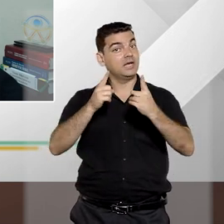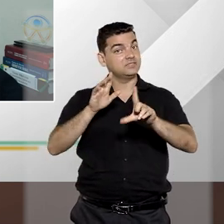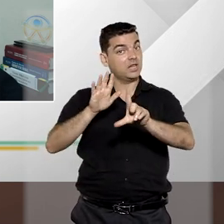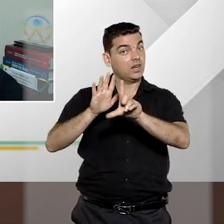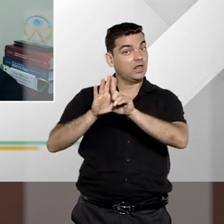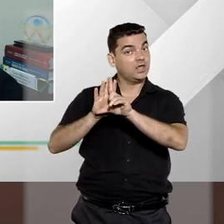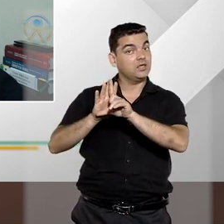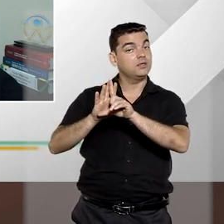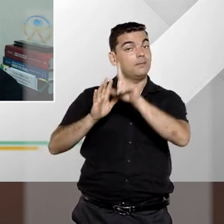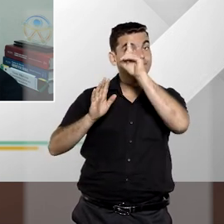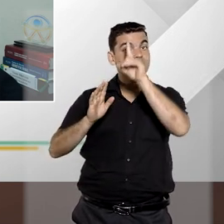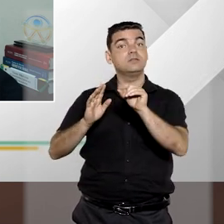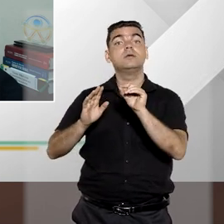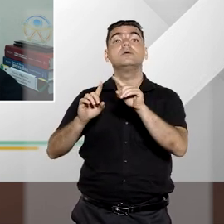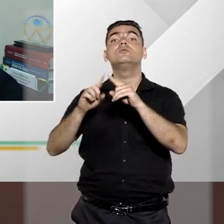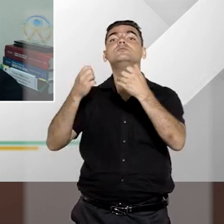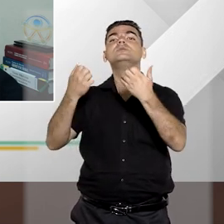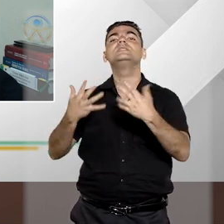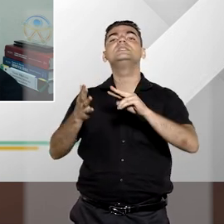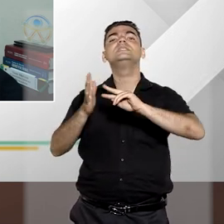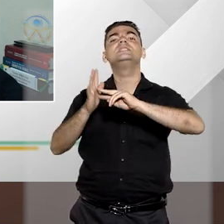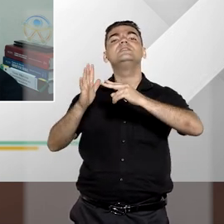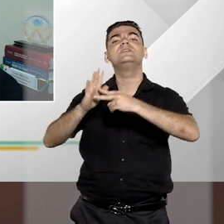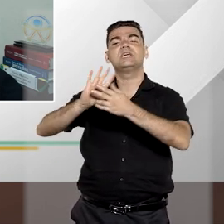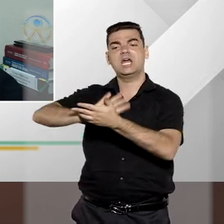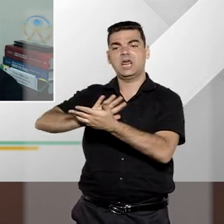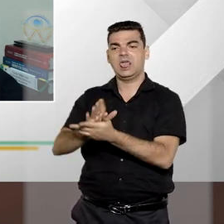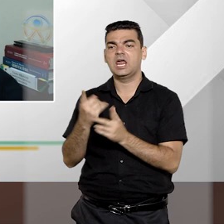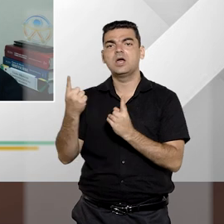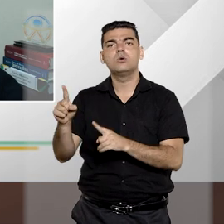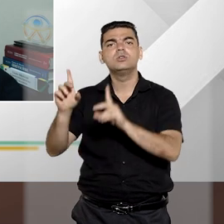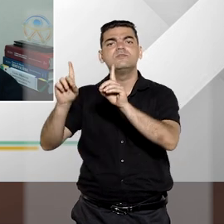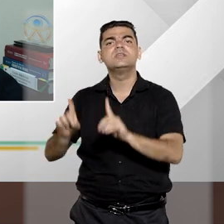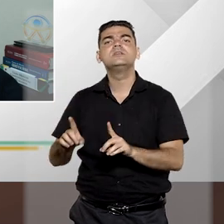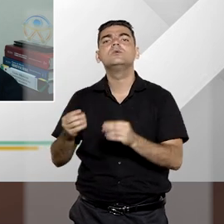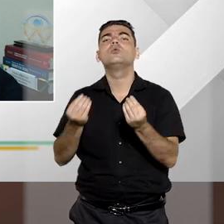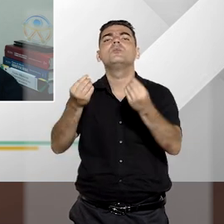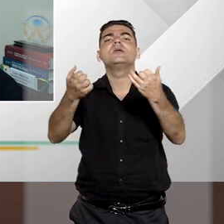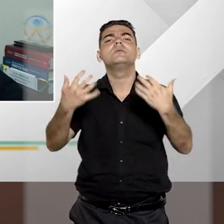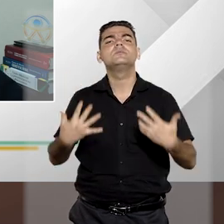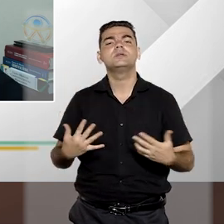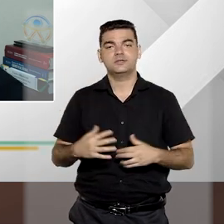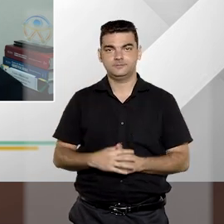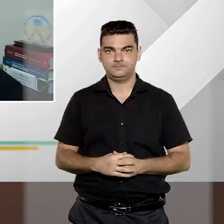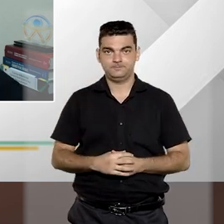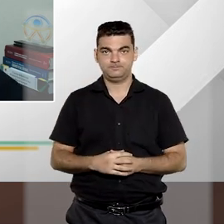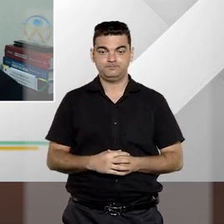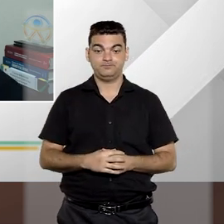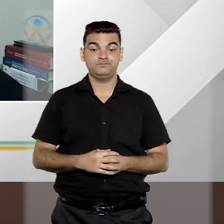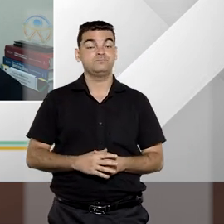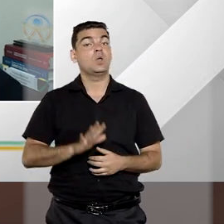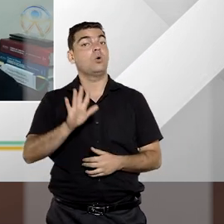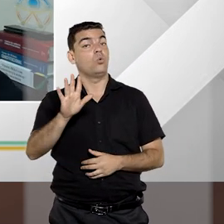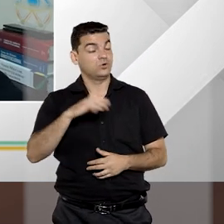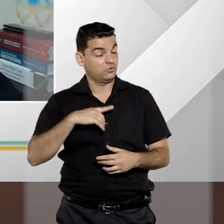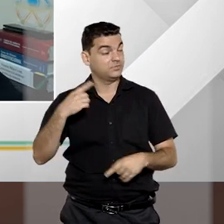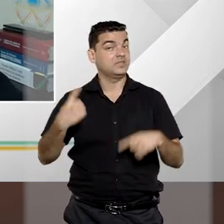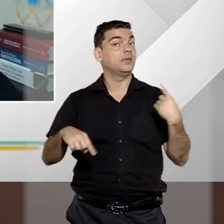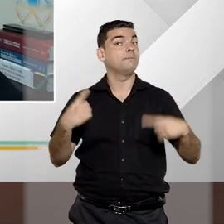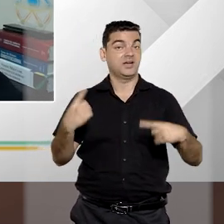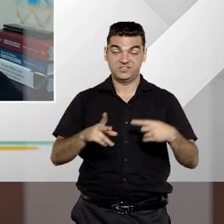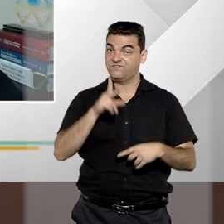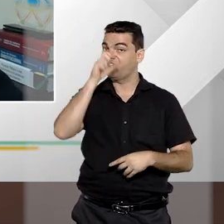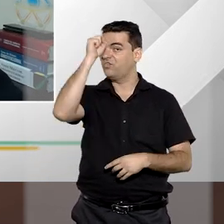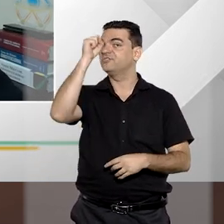o que é então considerado discriminação contra esse público, Thiago? Esse é um dos pontos fortes do